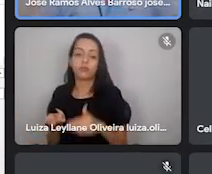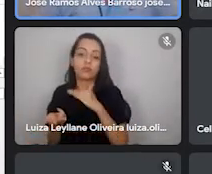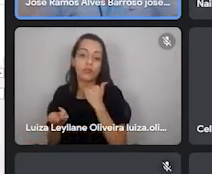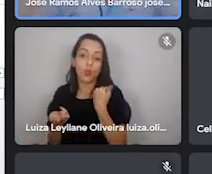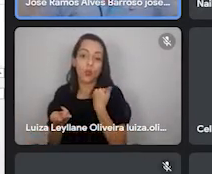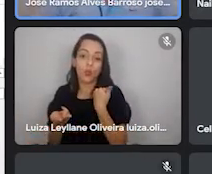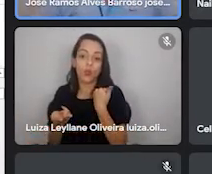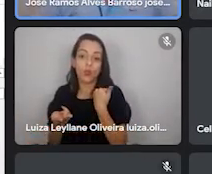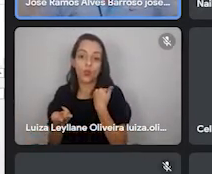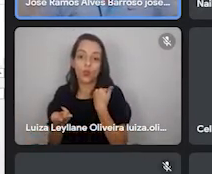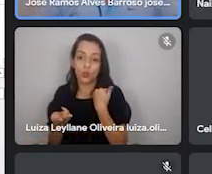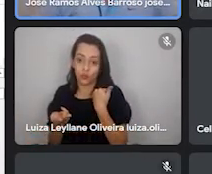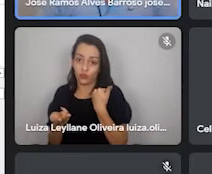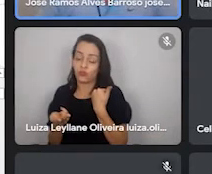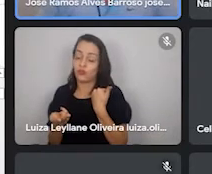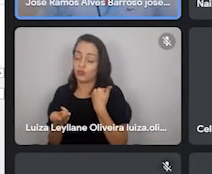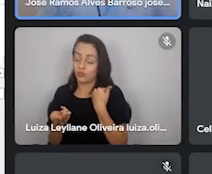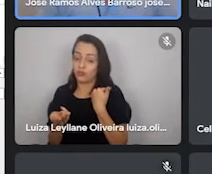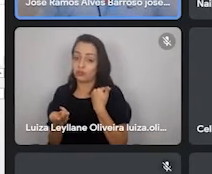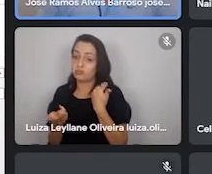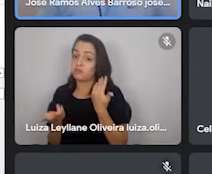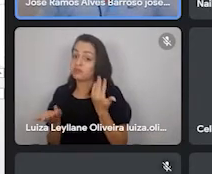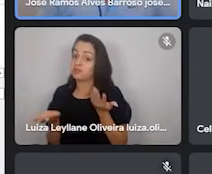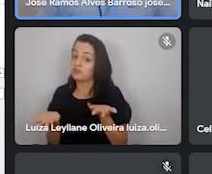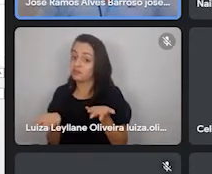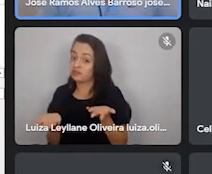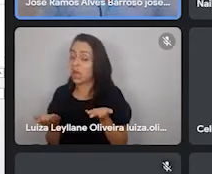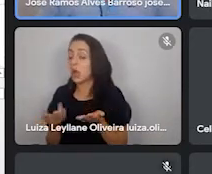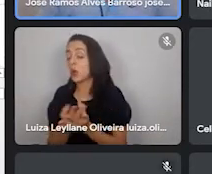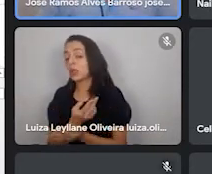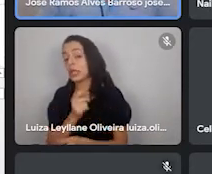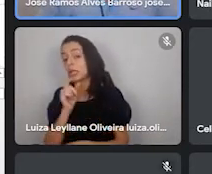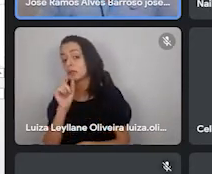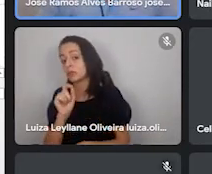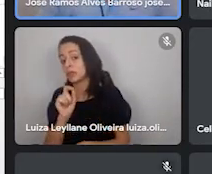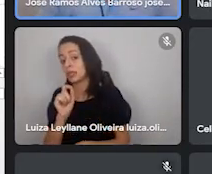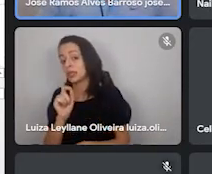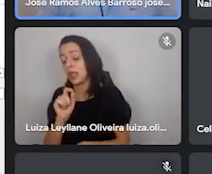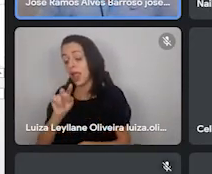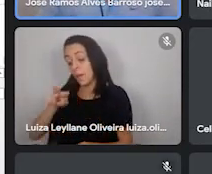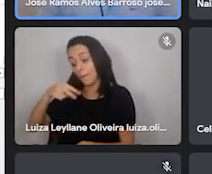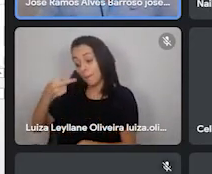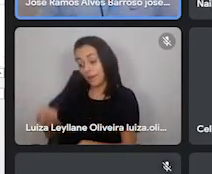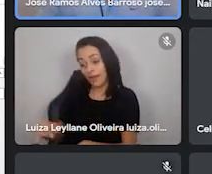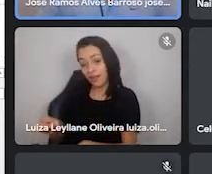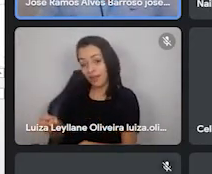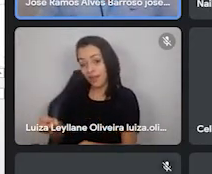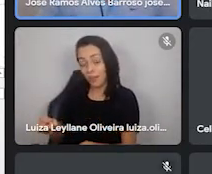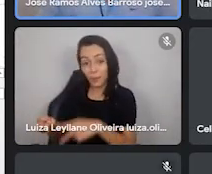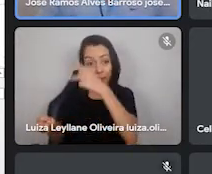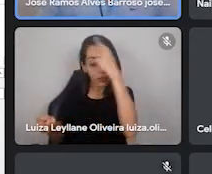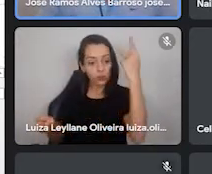Aí o que acontece? Todo mundo quer ajudar.